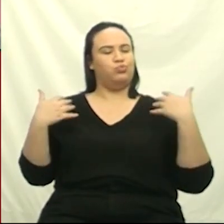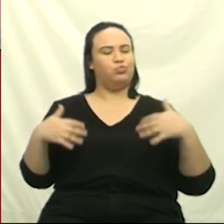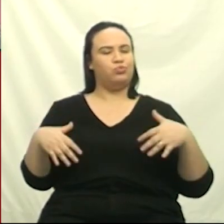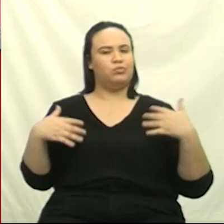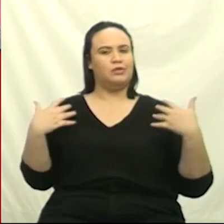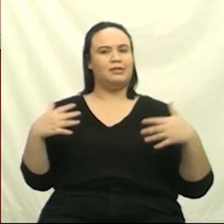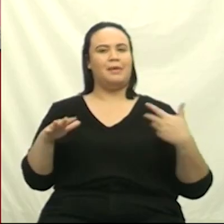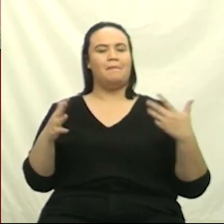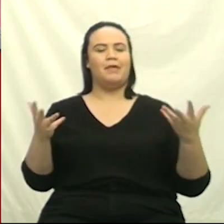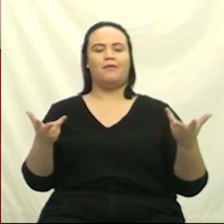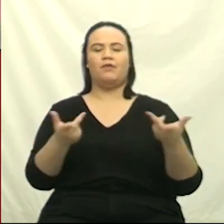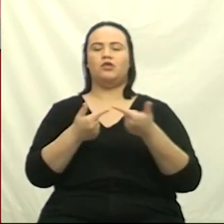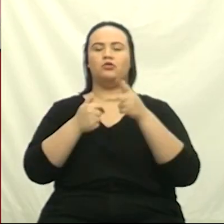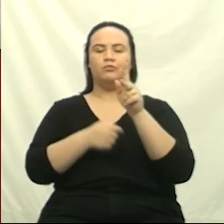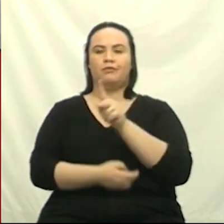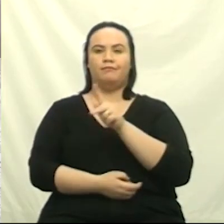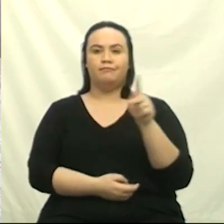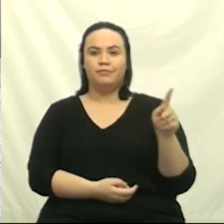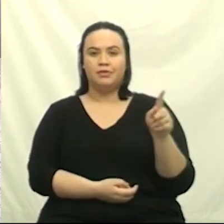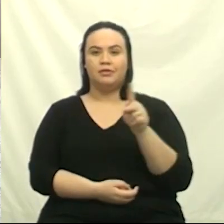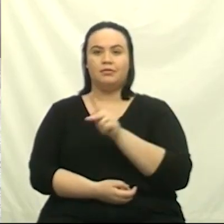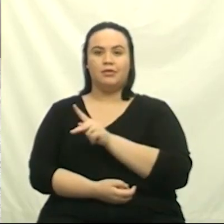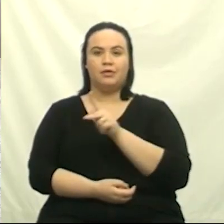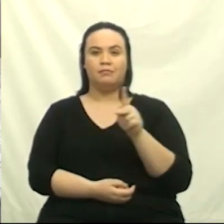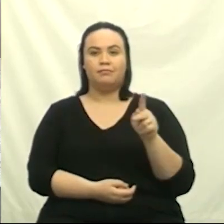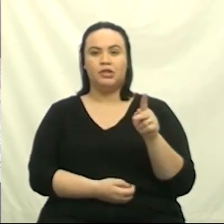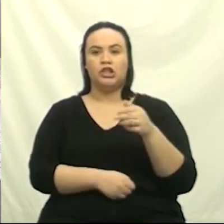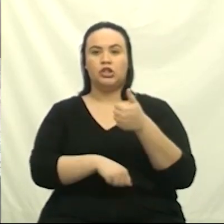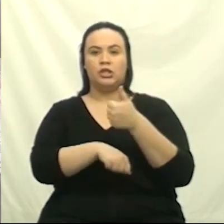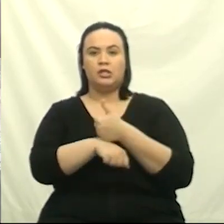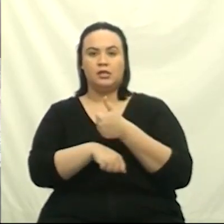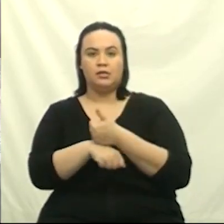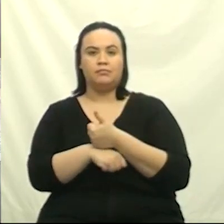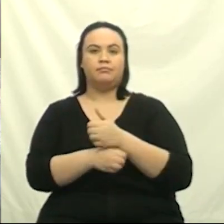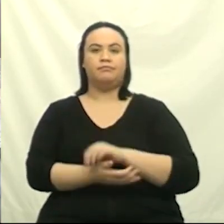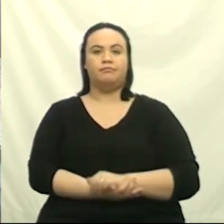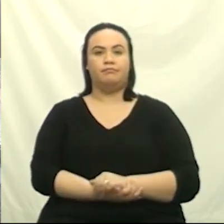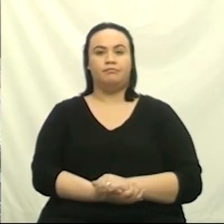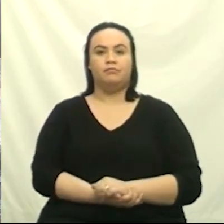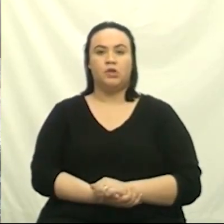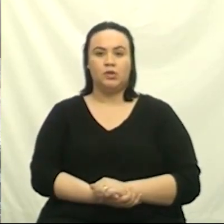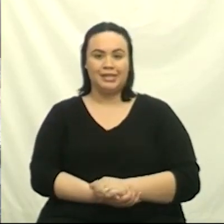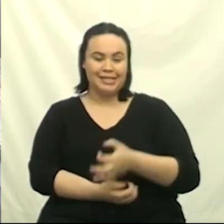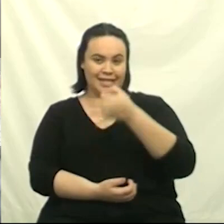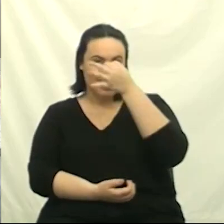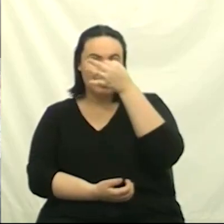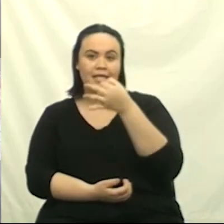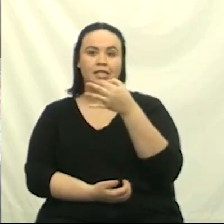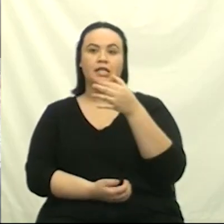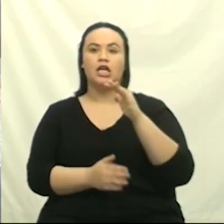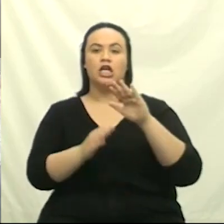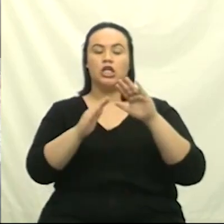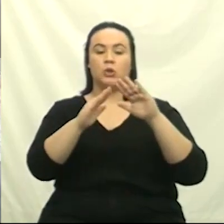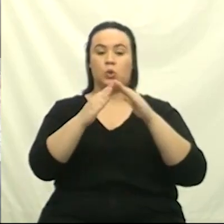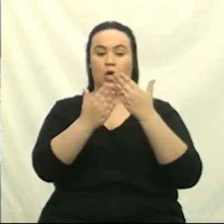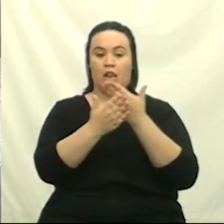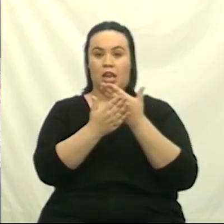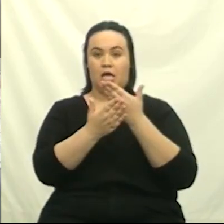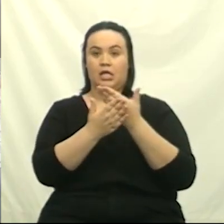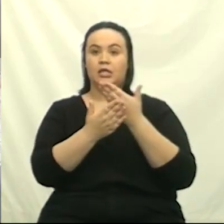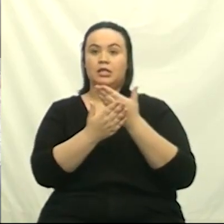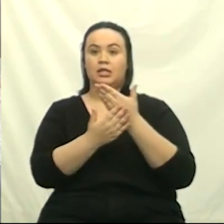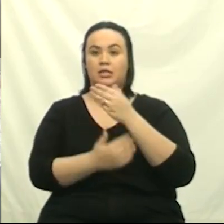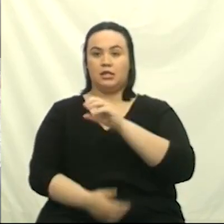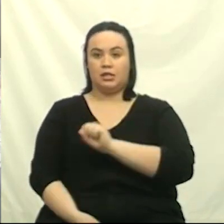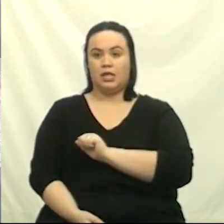grandes professores temos uma grande direção então não temos dúvida que o Colégio Sática está de